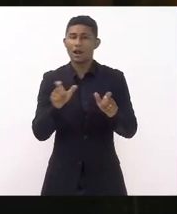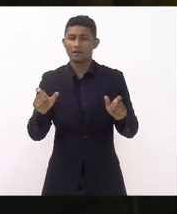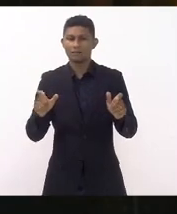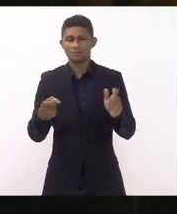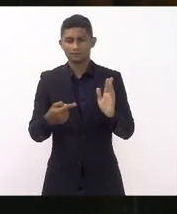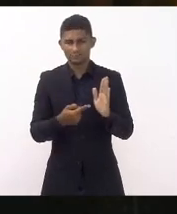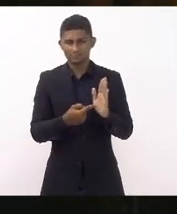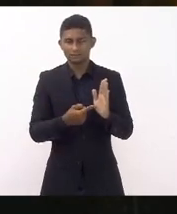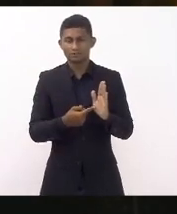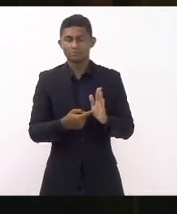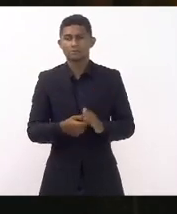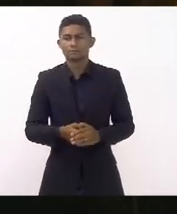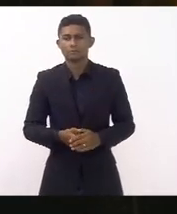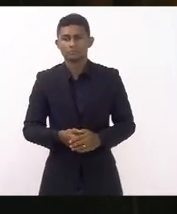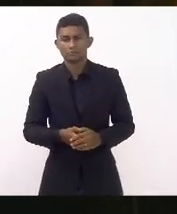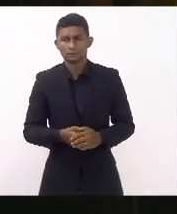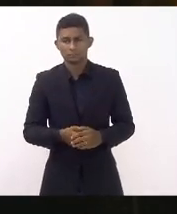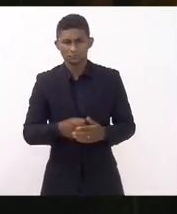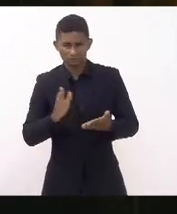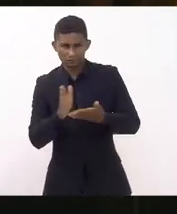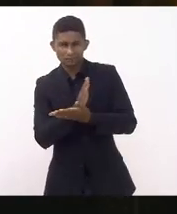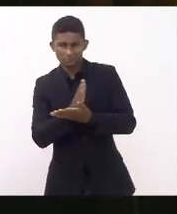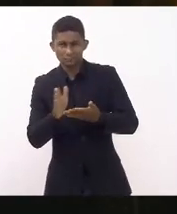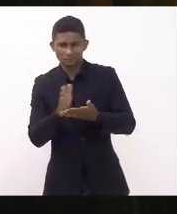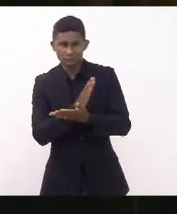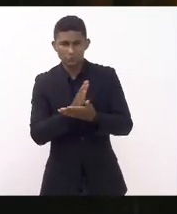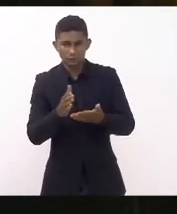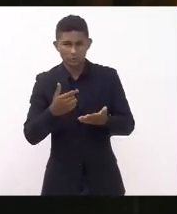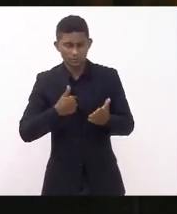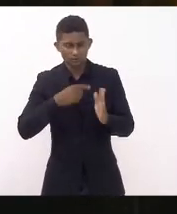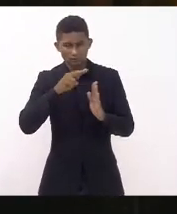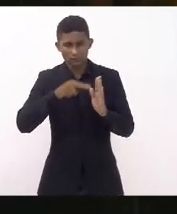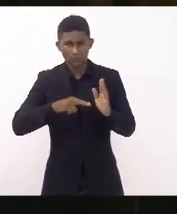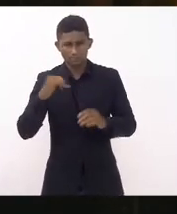entenderem. Eu retirei alguns trechos muito importantes.